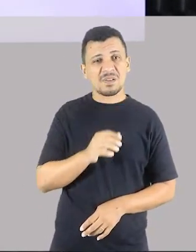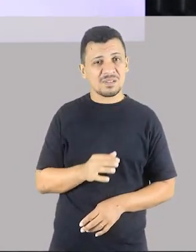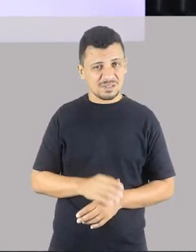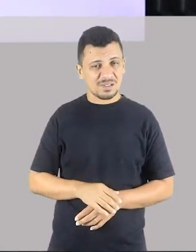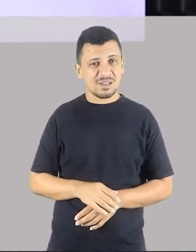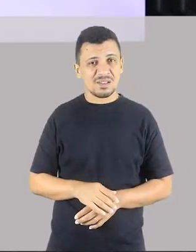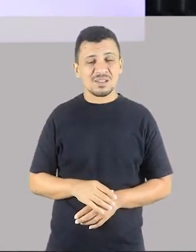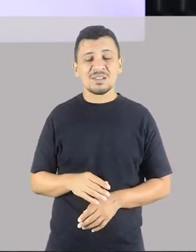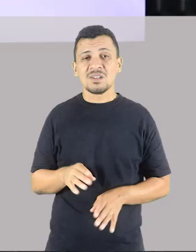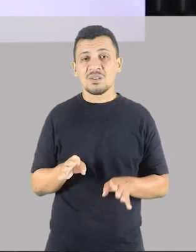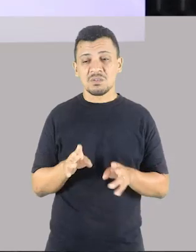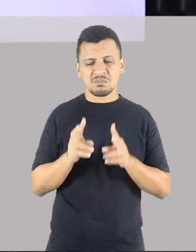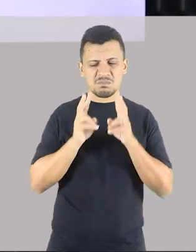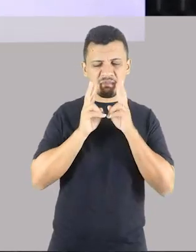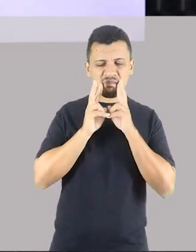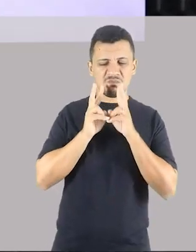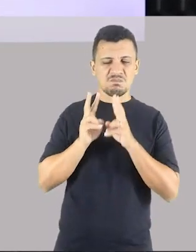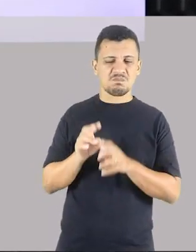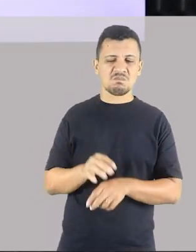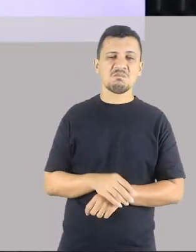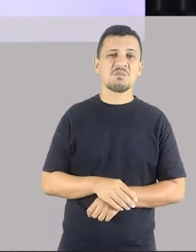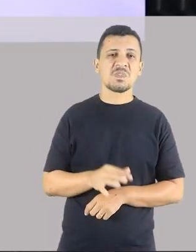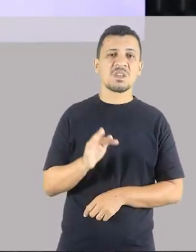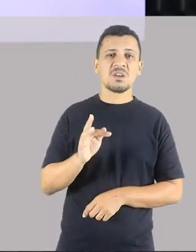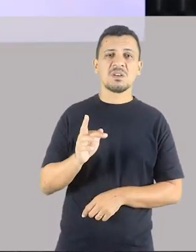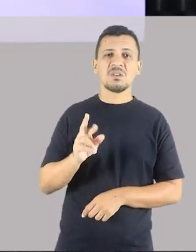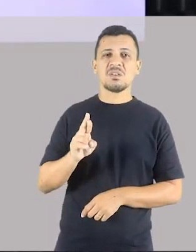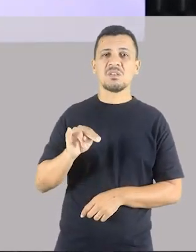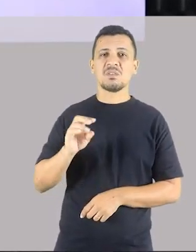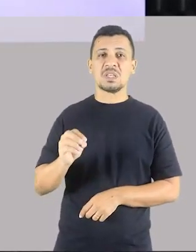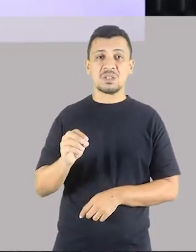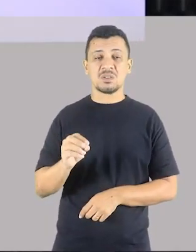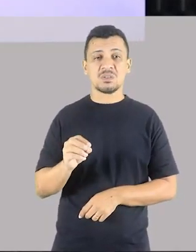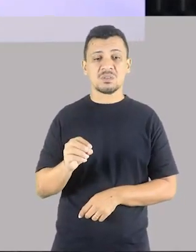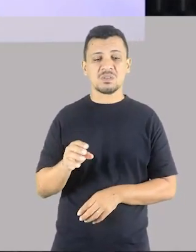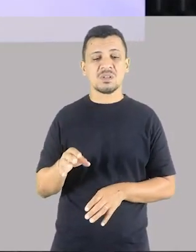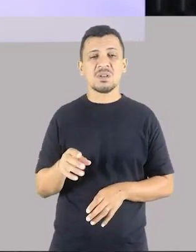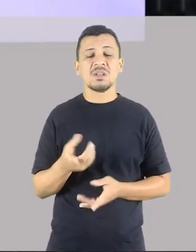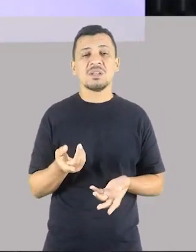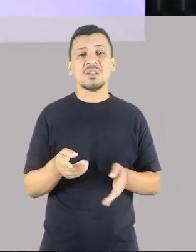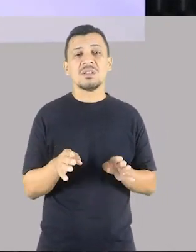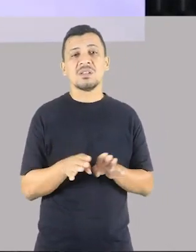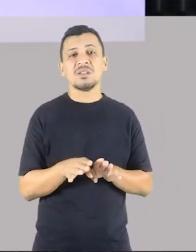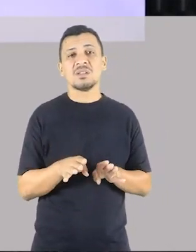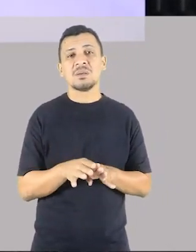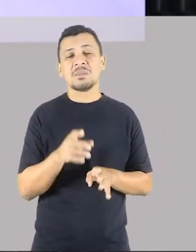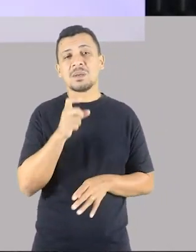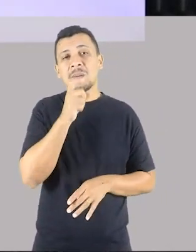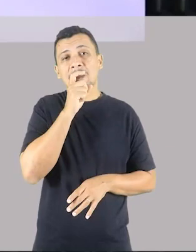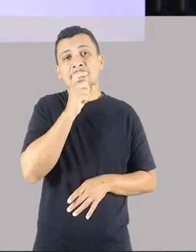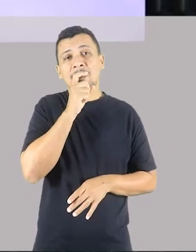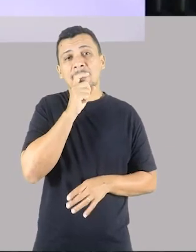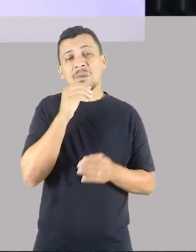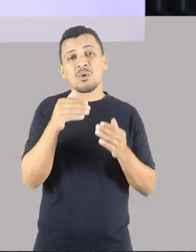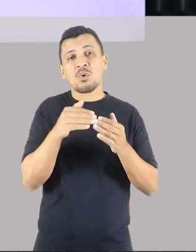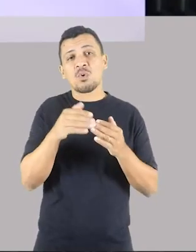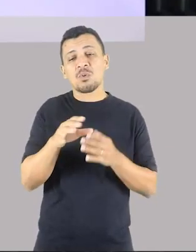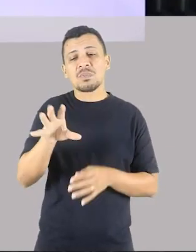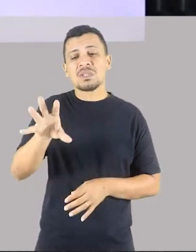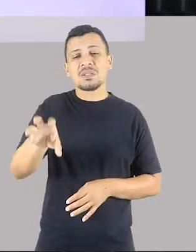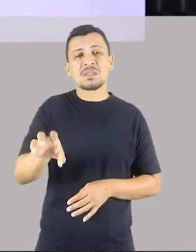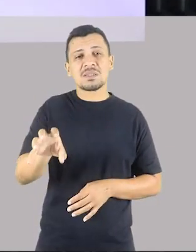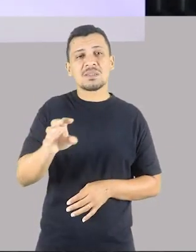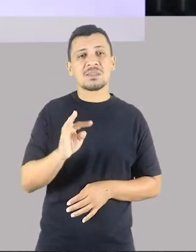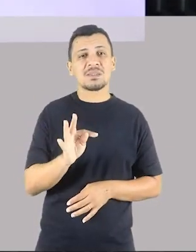só, olhar frio, olhar está associado à visão e frio associado ao tato, né? Ao